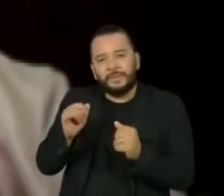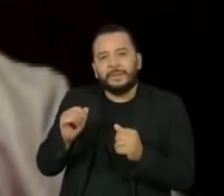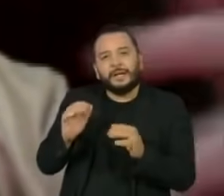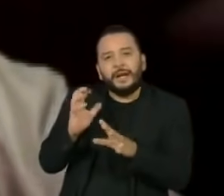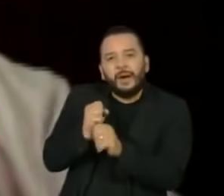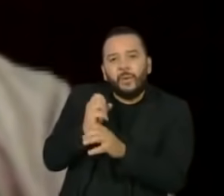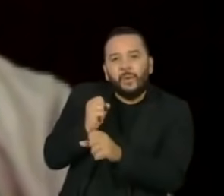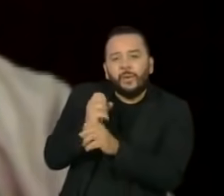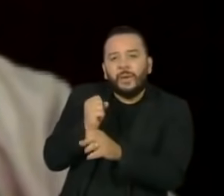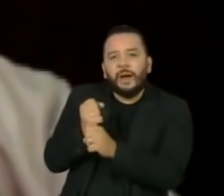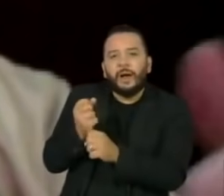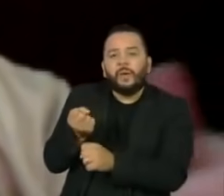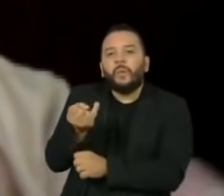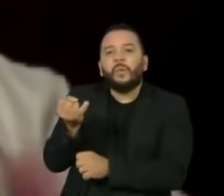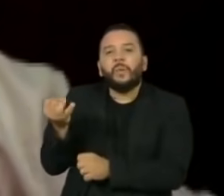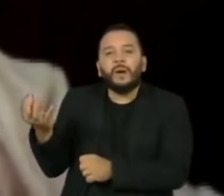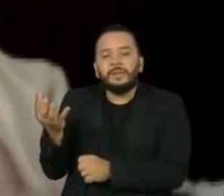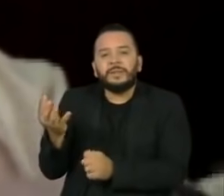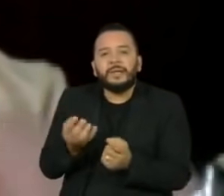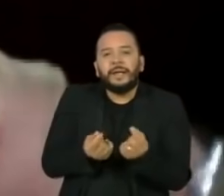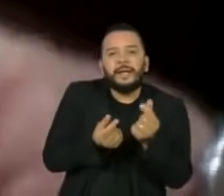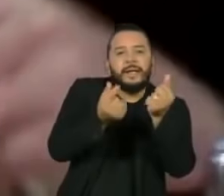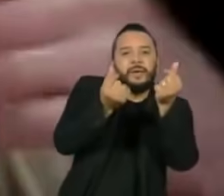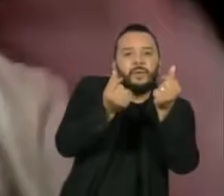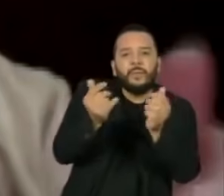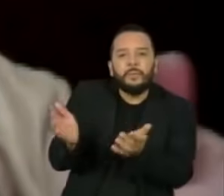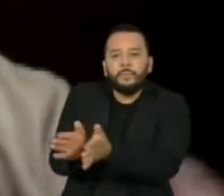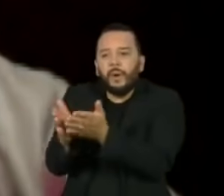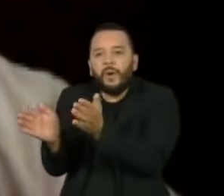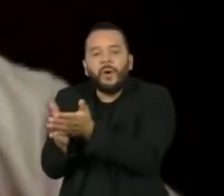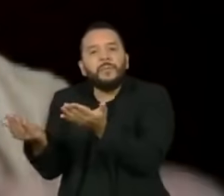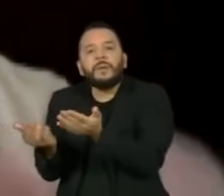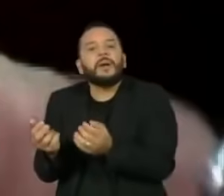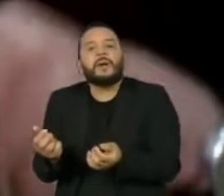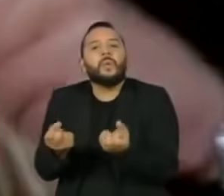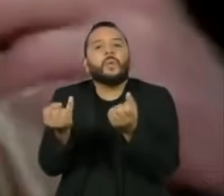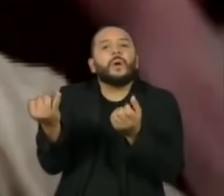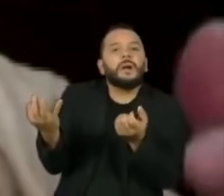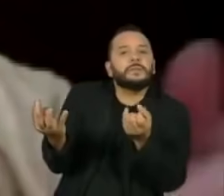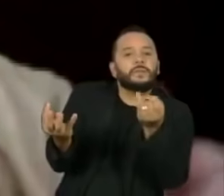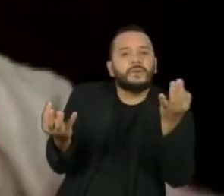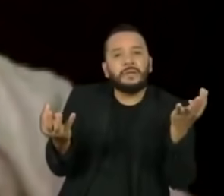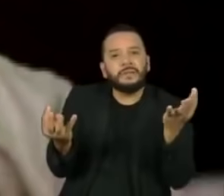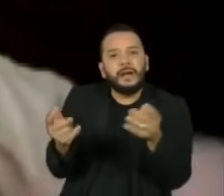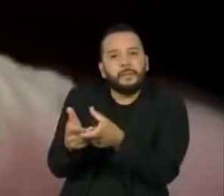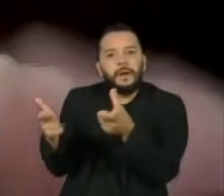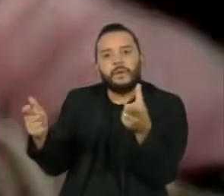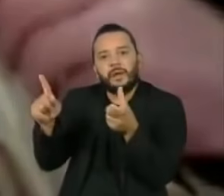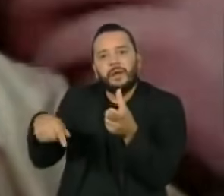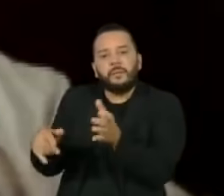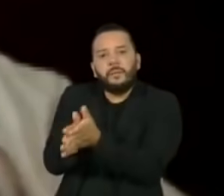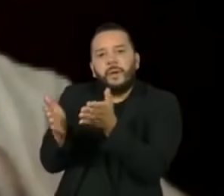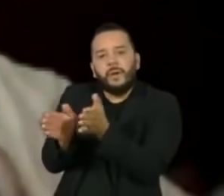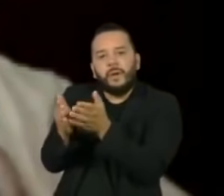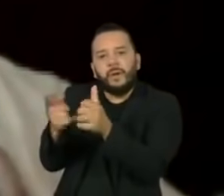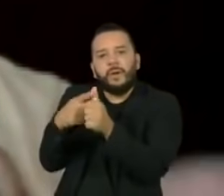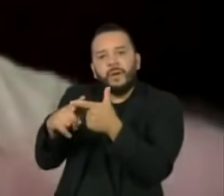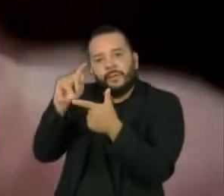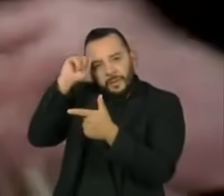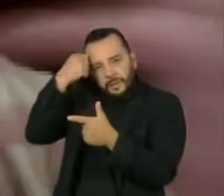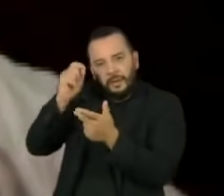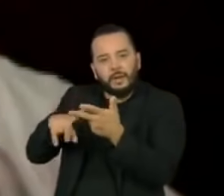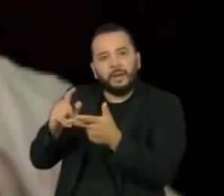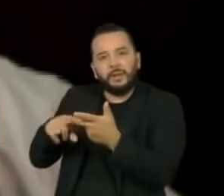mais da metade desses mortos foram pobres, negros,